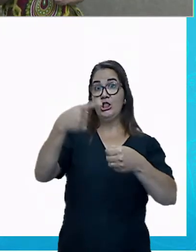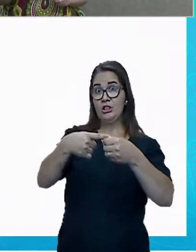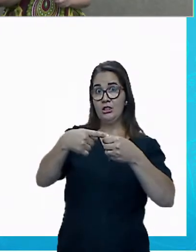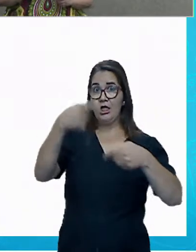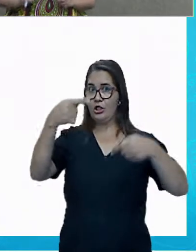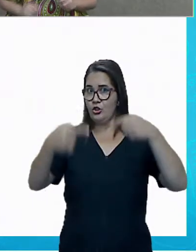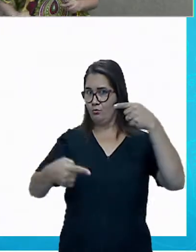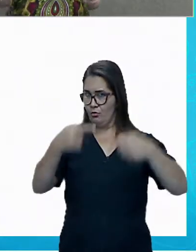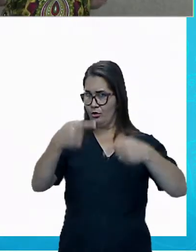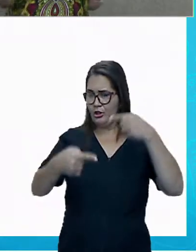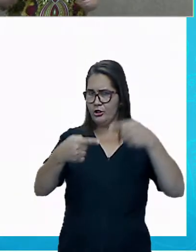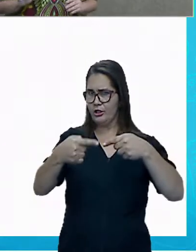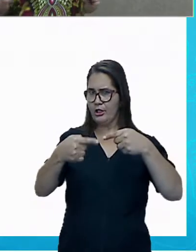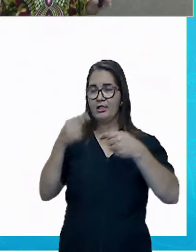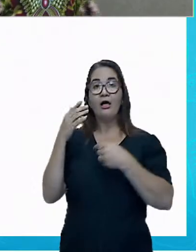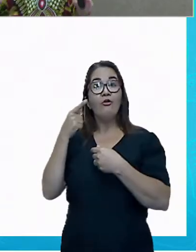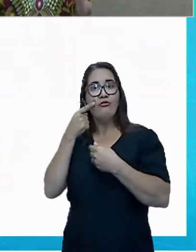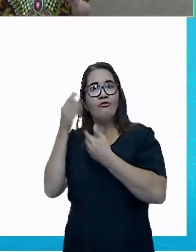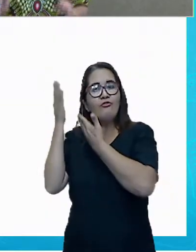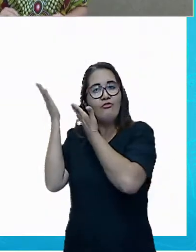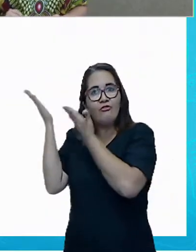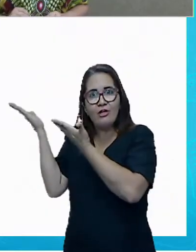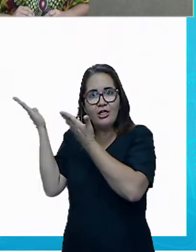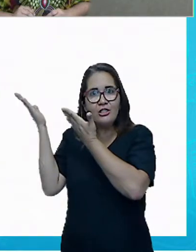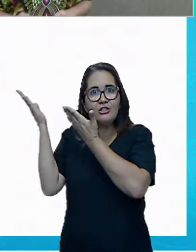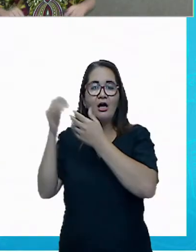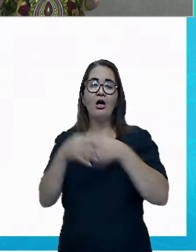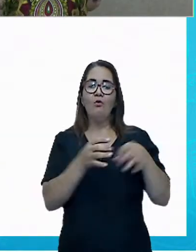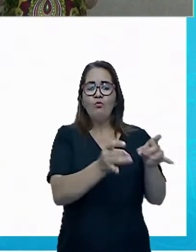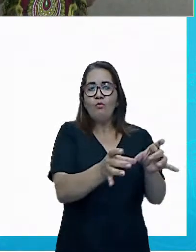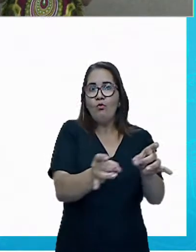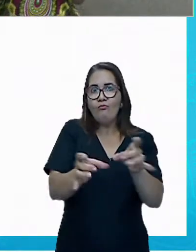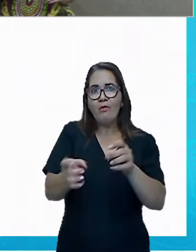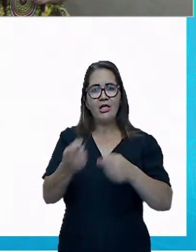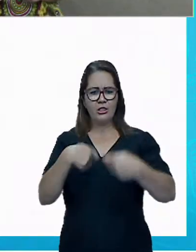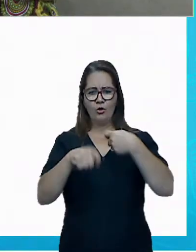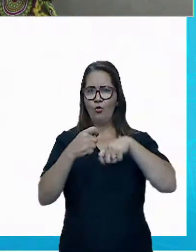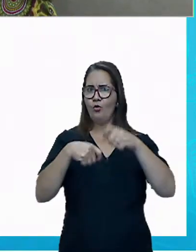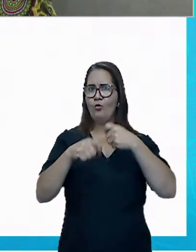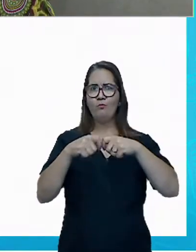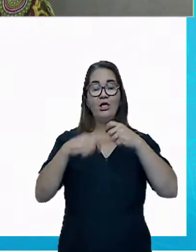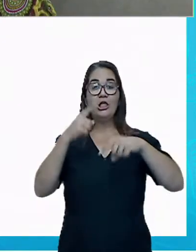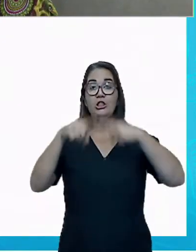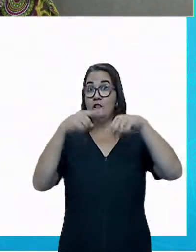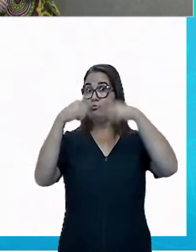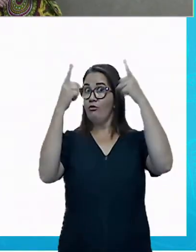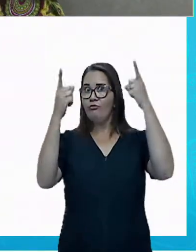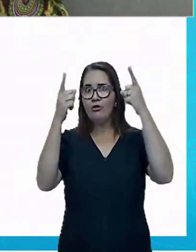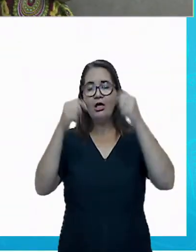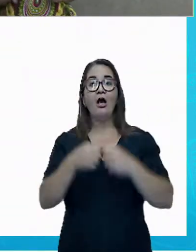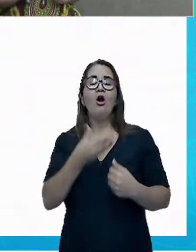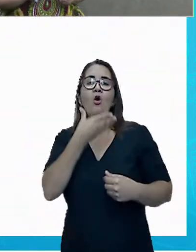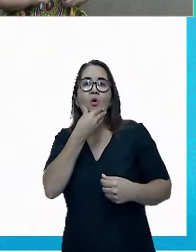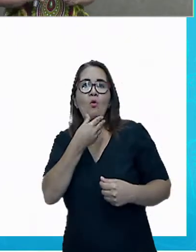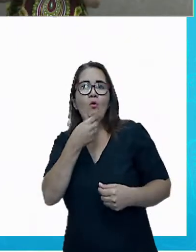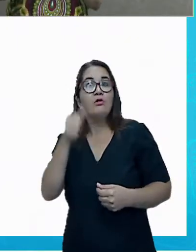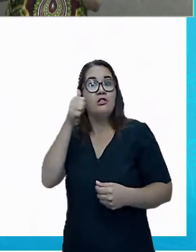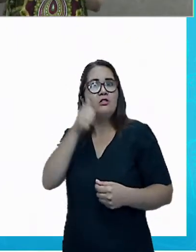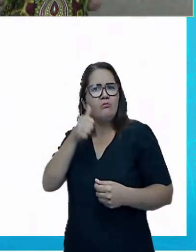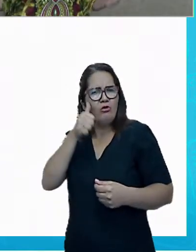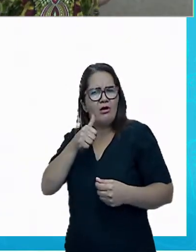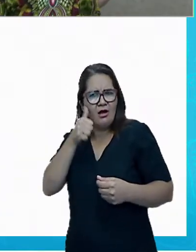força econômica vinha sobretudo do comércio. Os comerciantes eram homens e mulheres